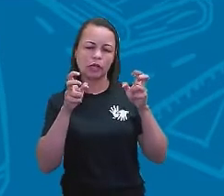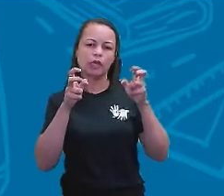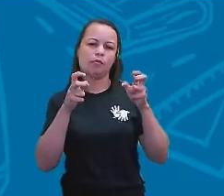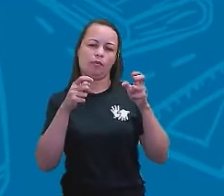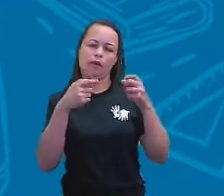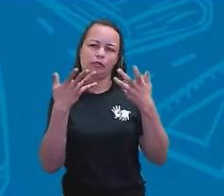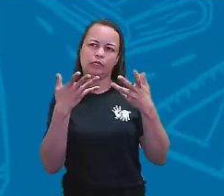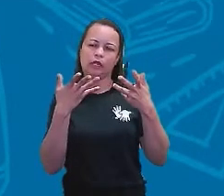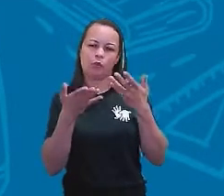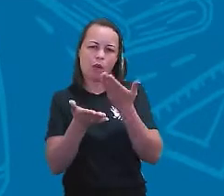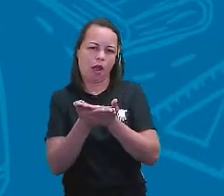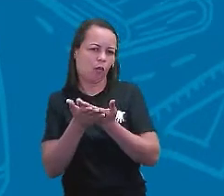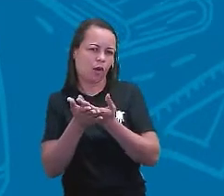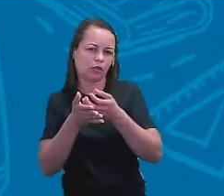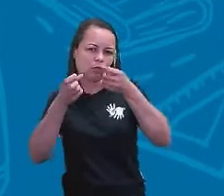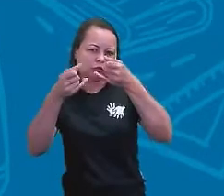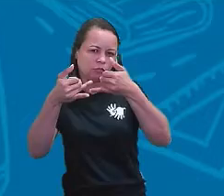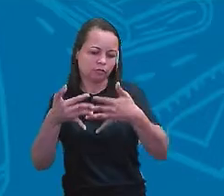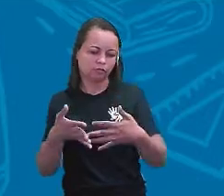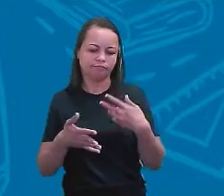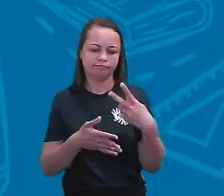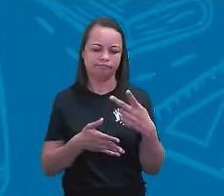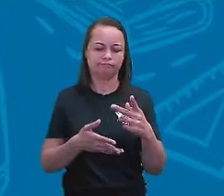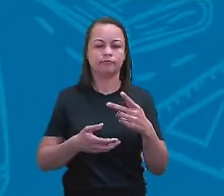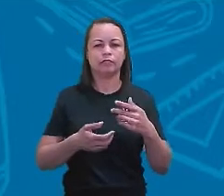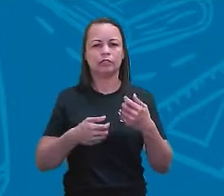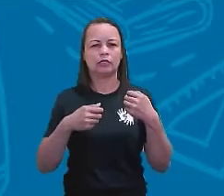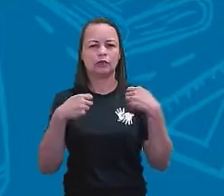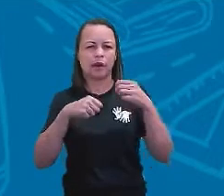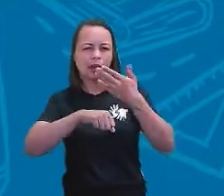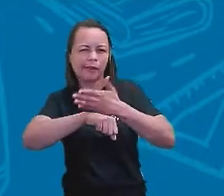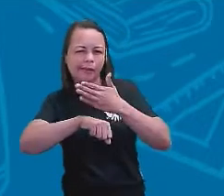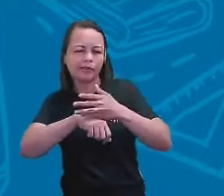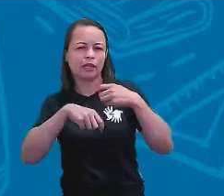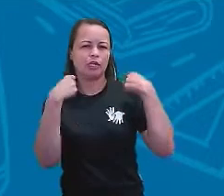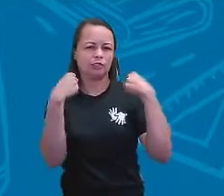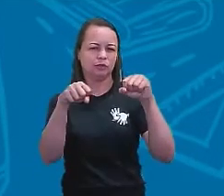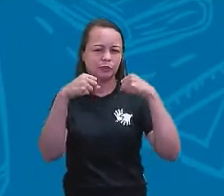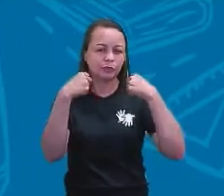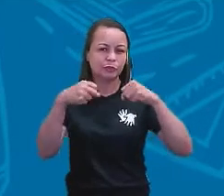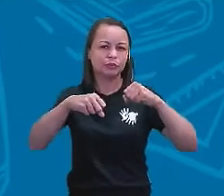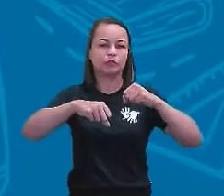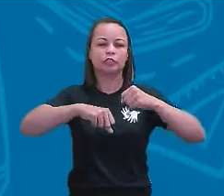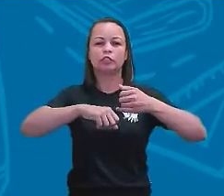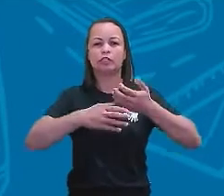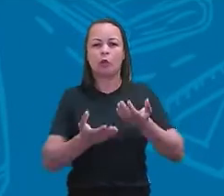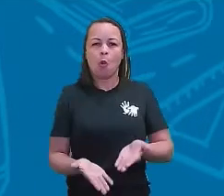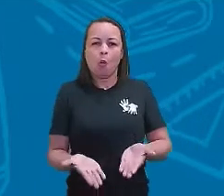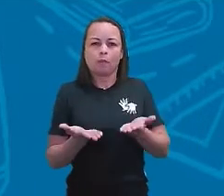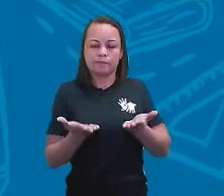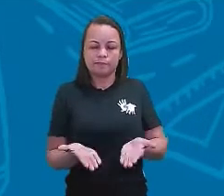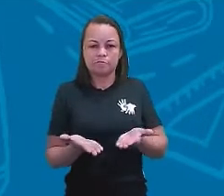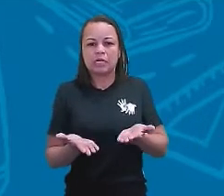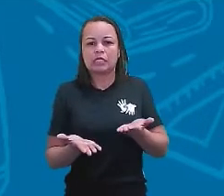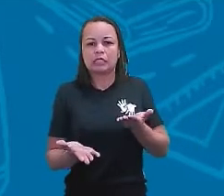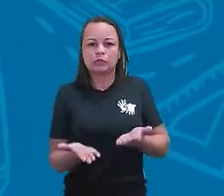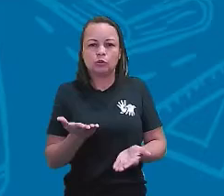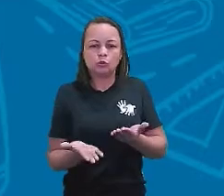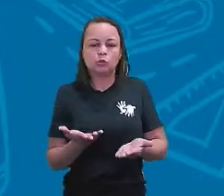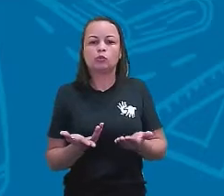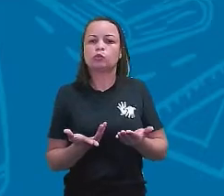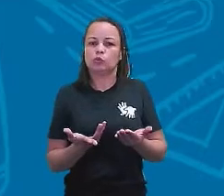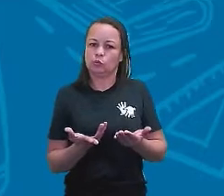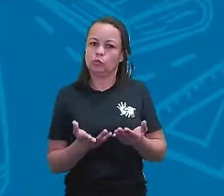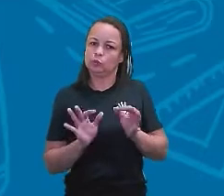sobre isso. Mas todo mundo sabe a importância da prática de exercício físico, a prática de se manter um peso ideal para a tua